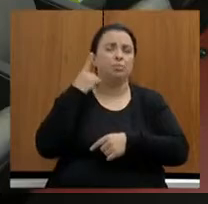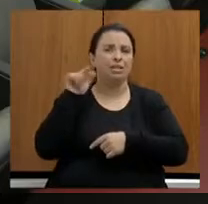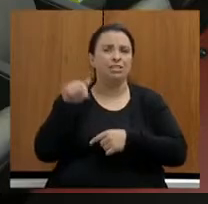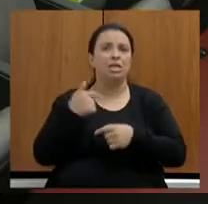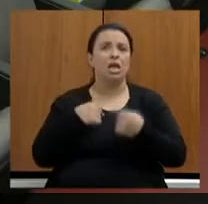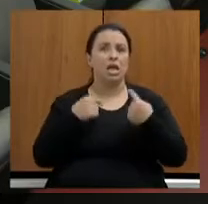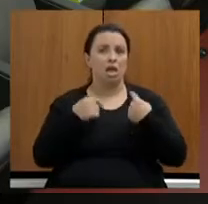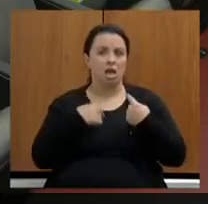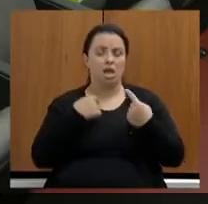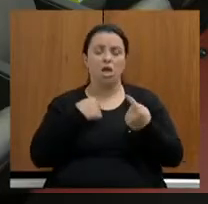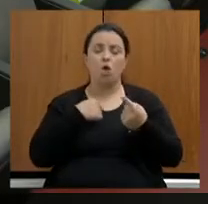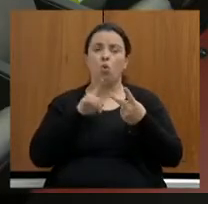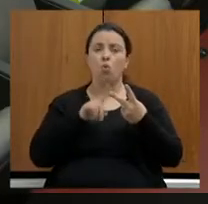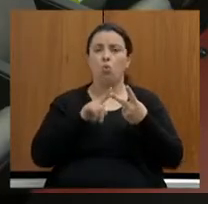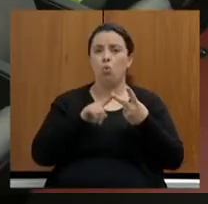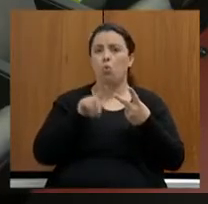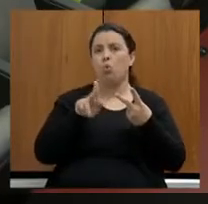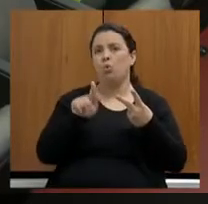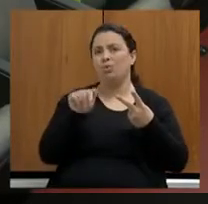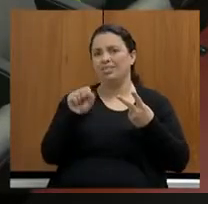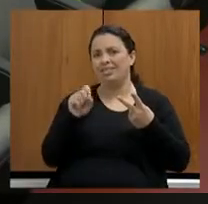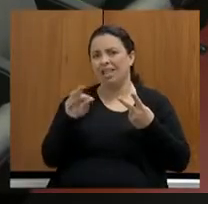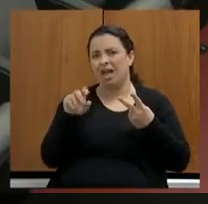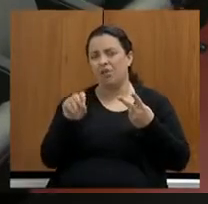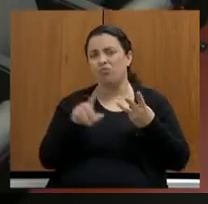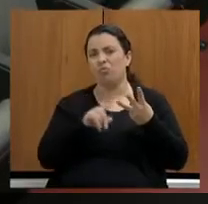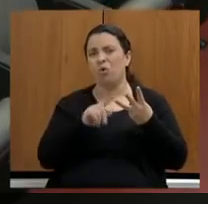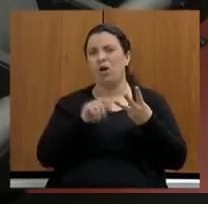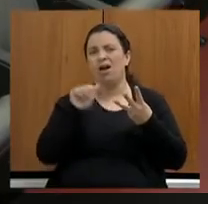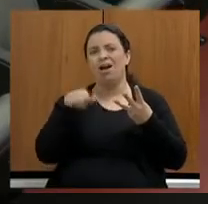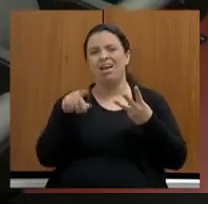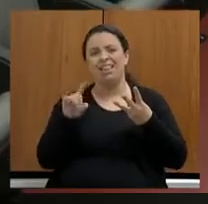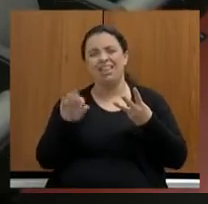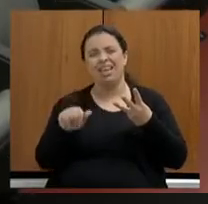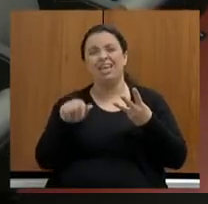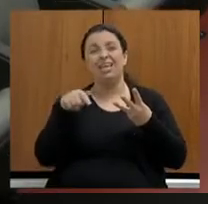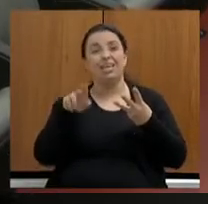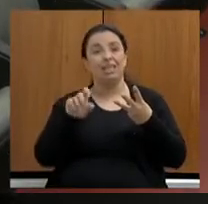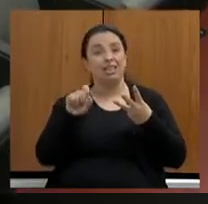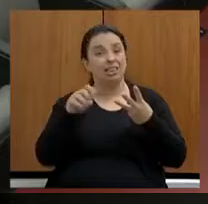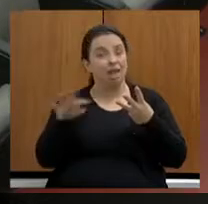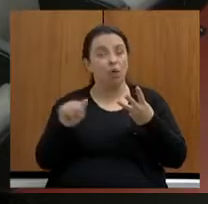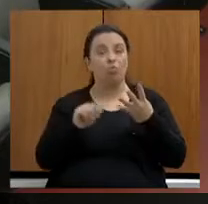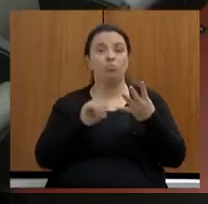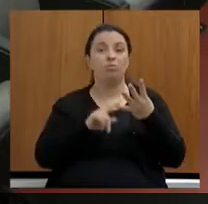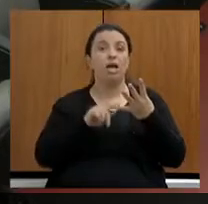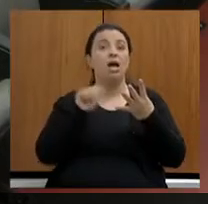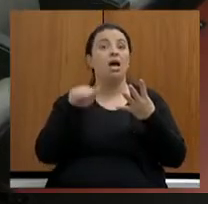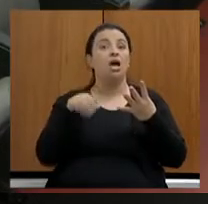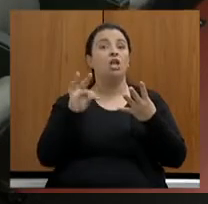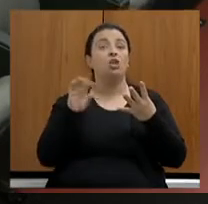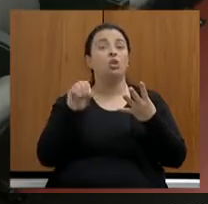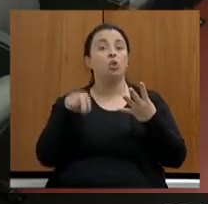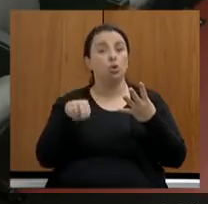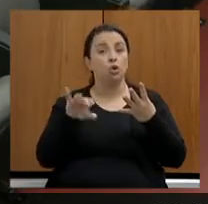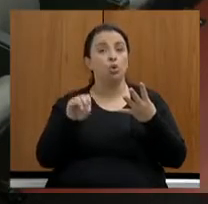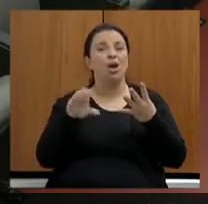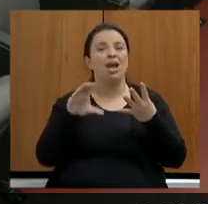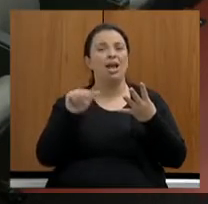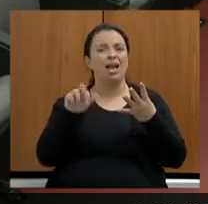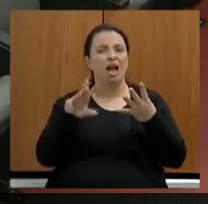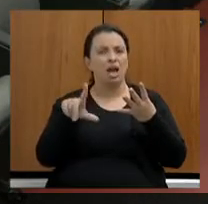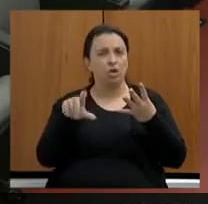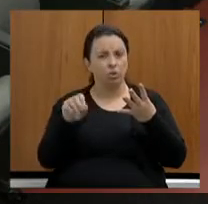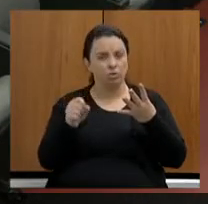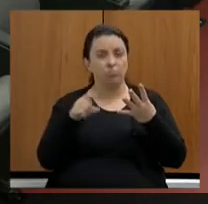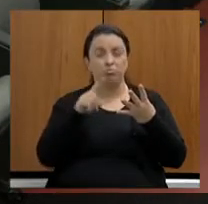Valadares André Quintão Antônio Carlos Arantes nós sabemos o